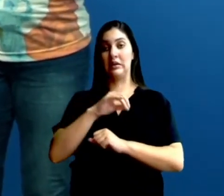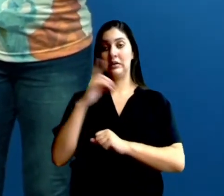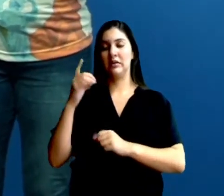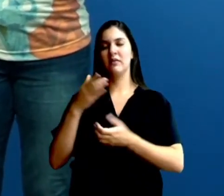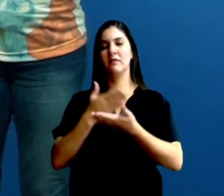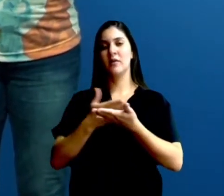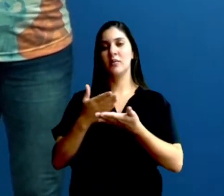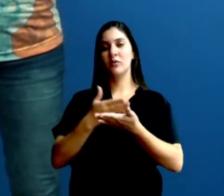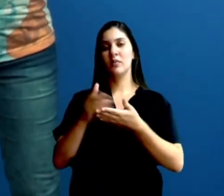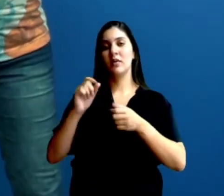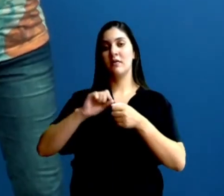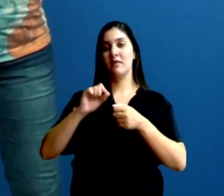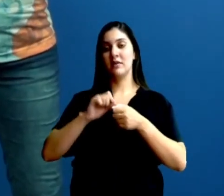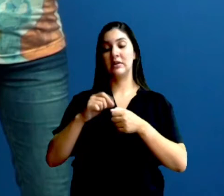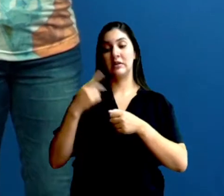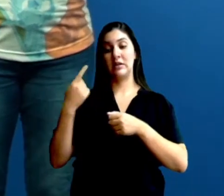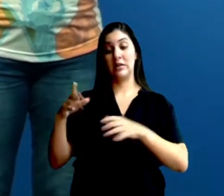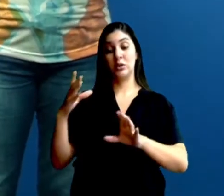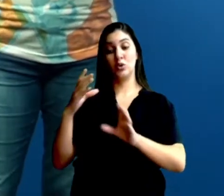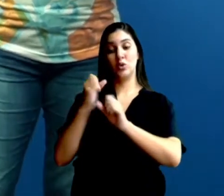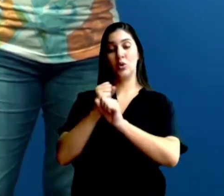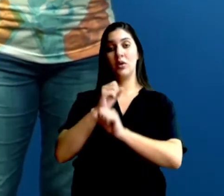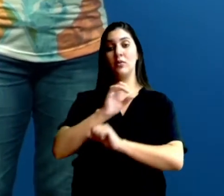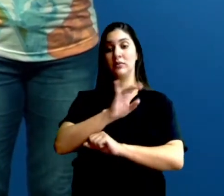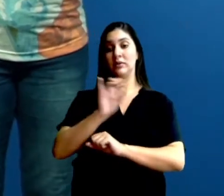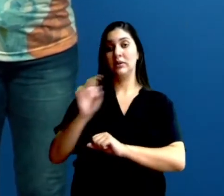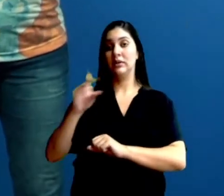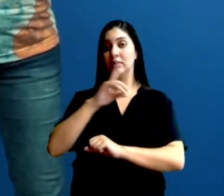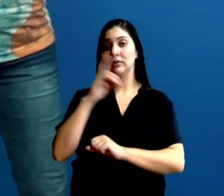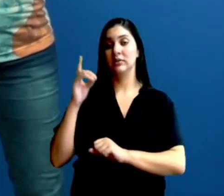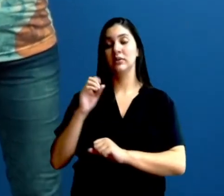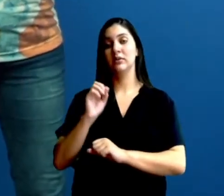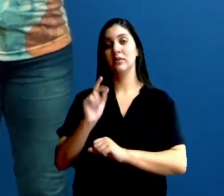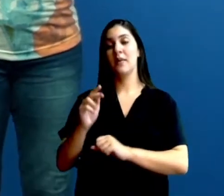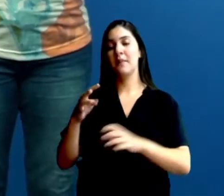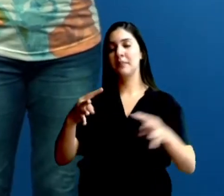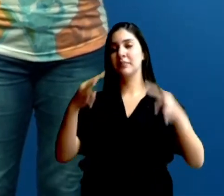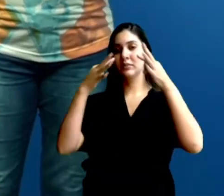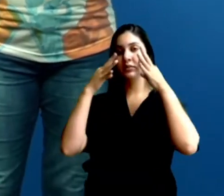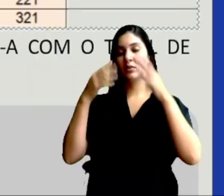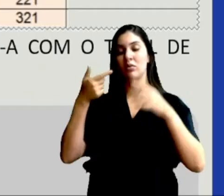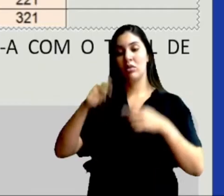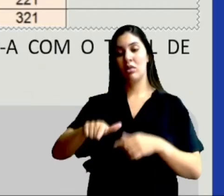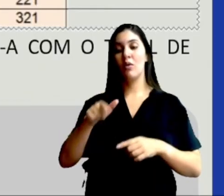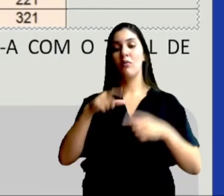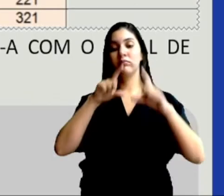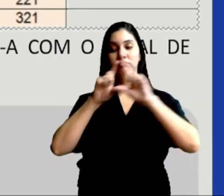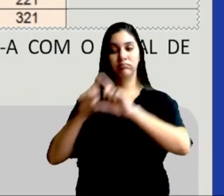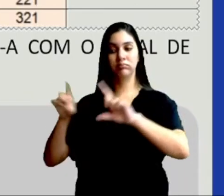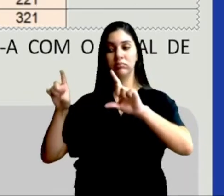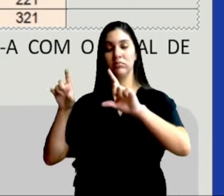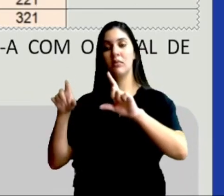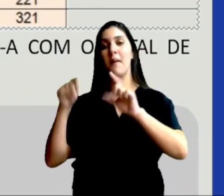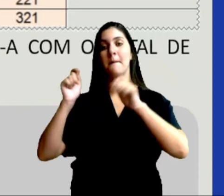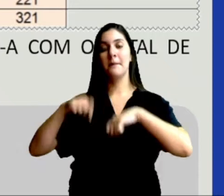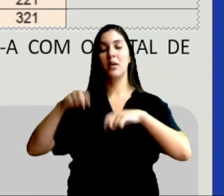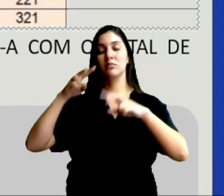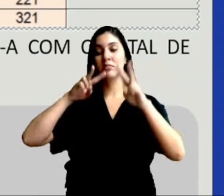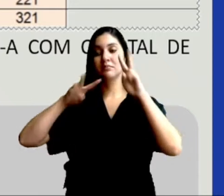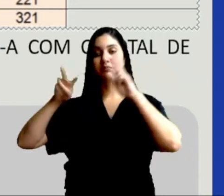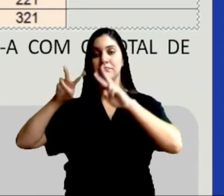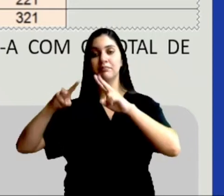vamos iniciar fazendo esse total de cada dia, né? Presta bem atenção aí de novo à tabela, para que você possa